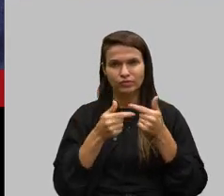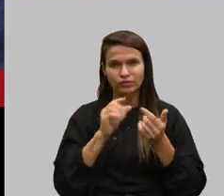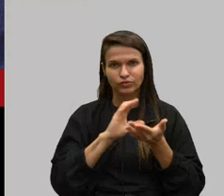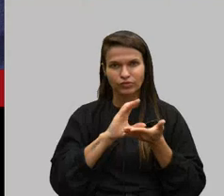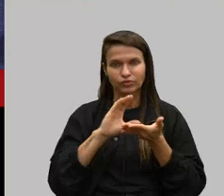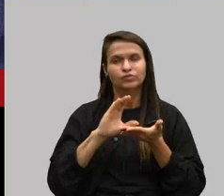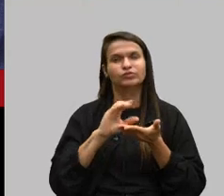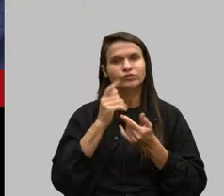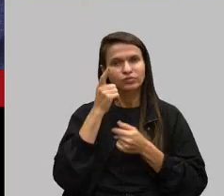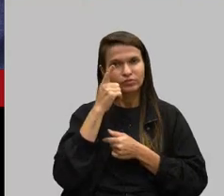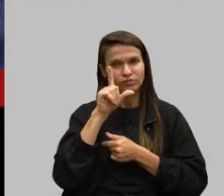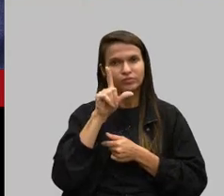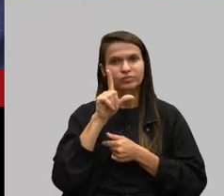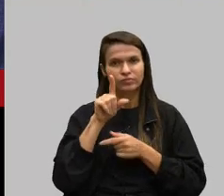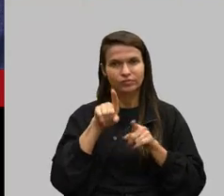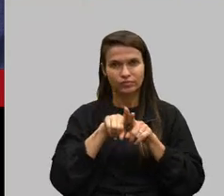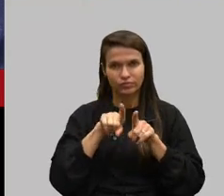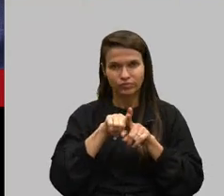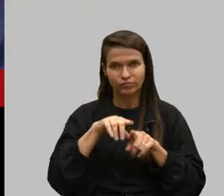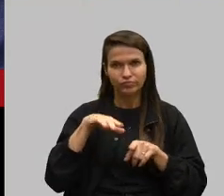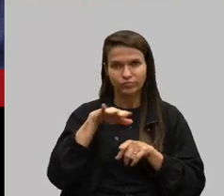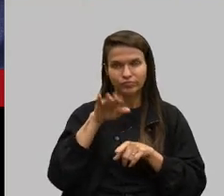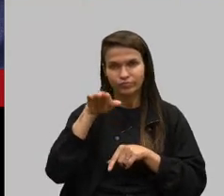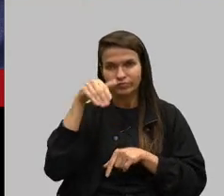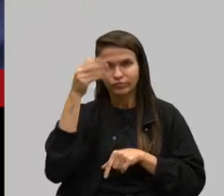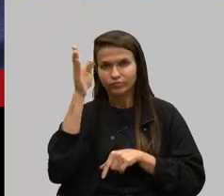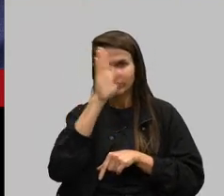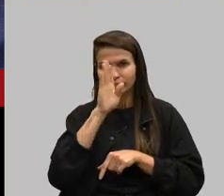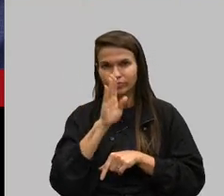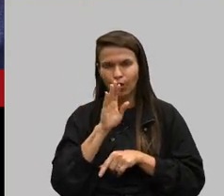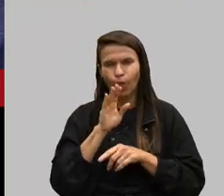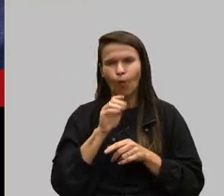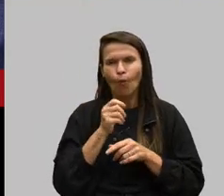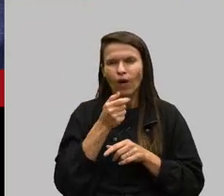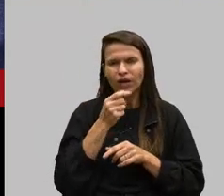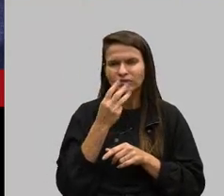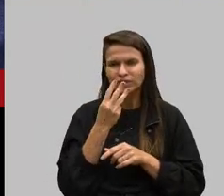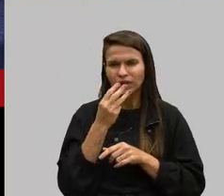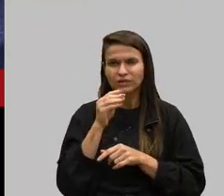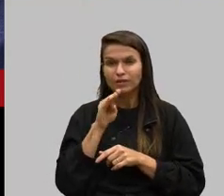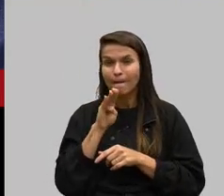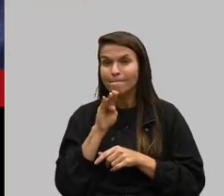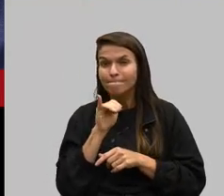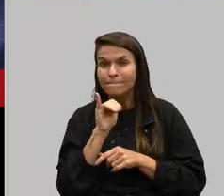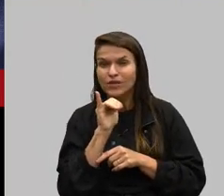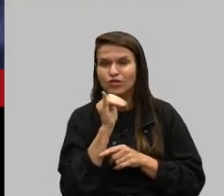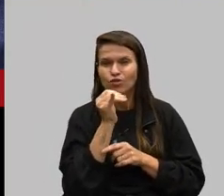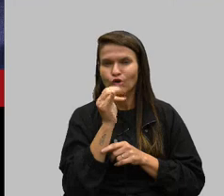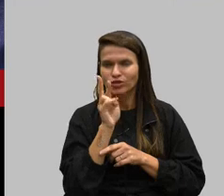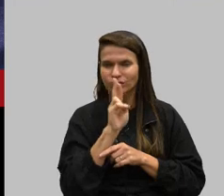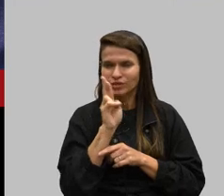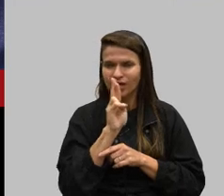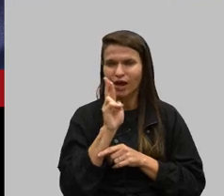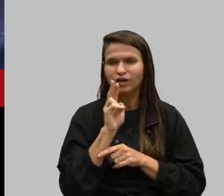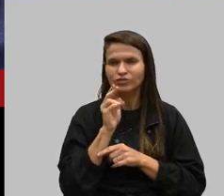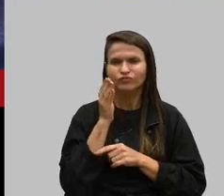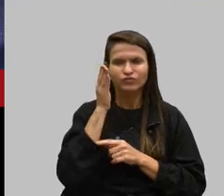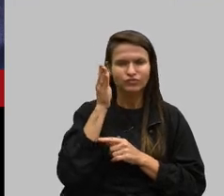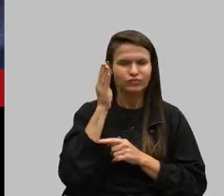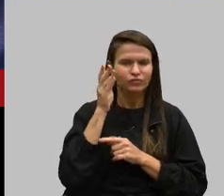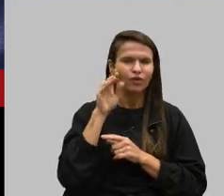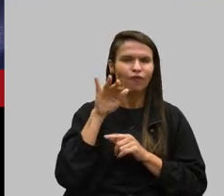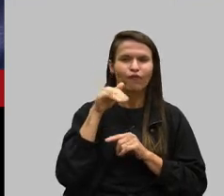conseguido sobretudo em âmbito internacional quase 3 bilhões reais em quatro missões internacionais que já é